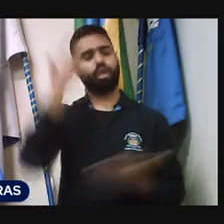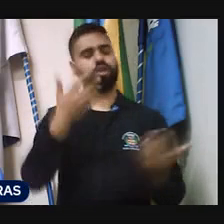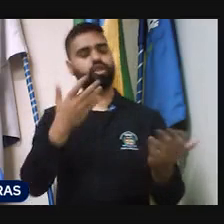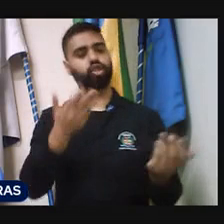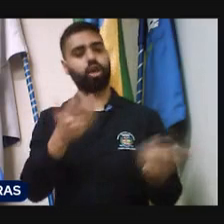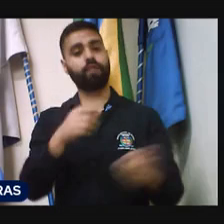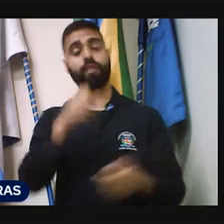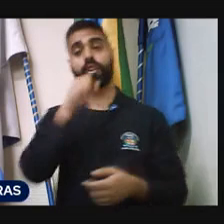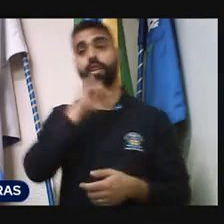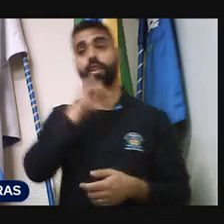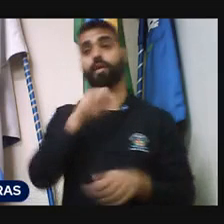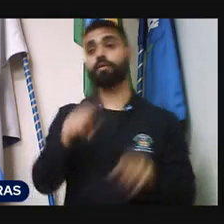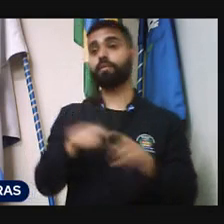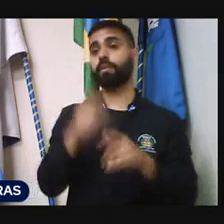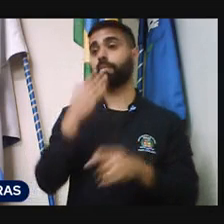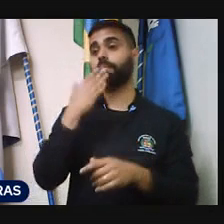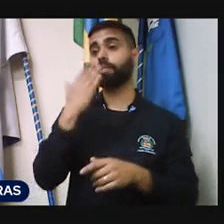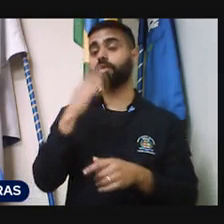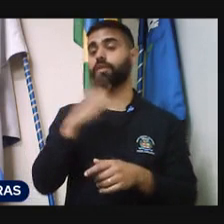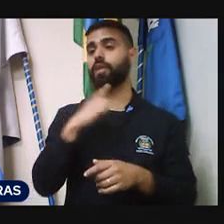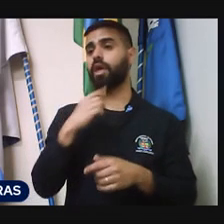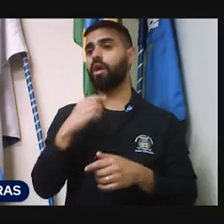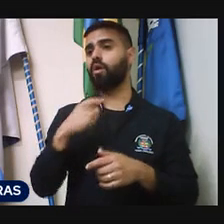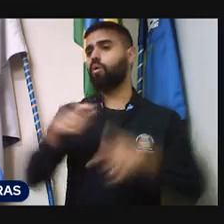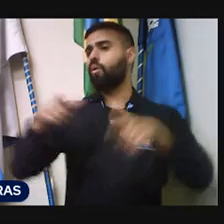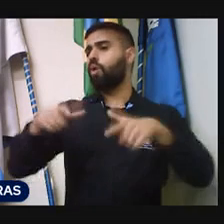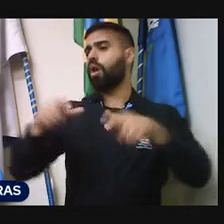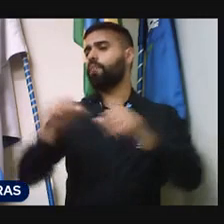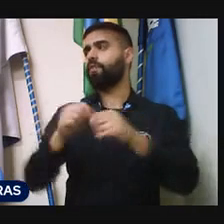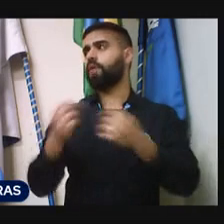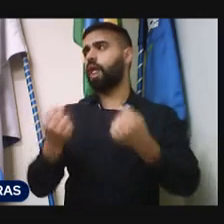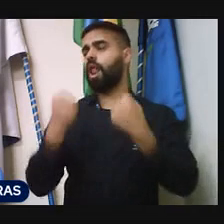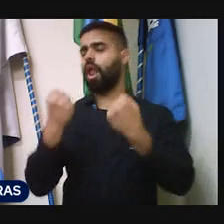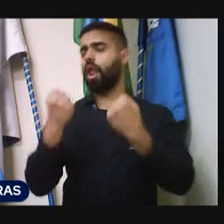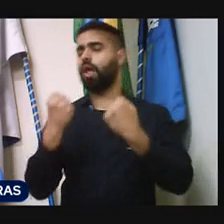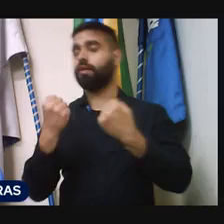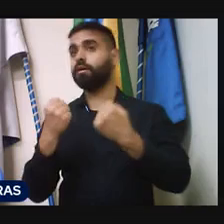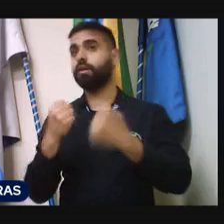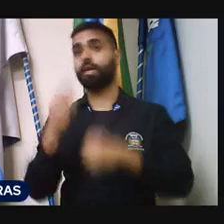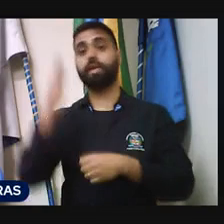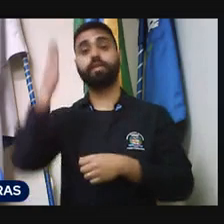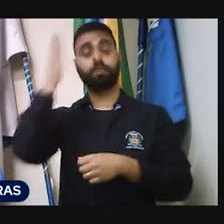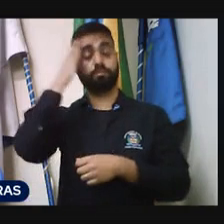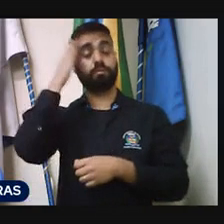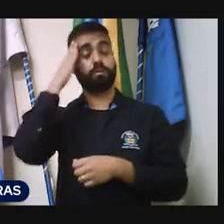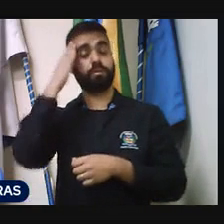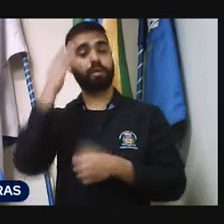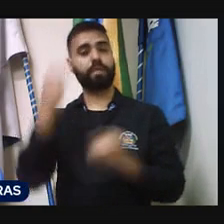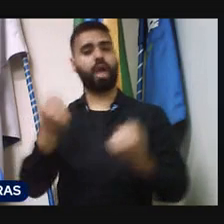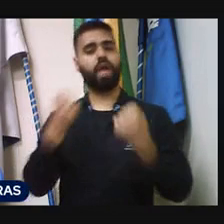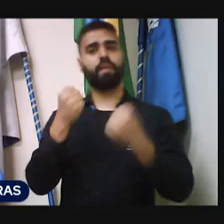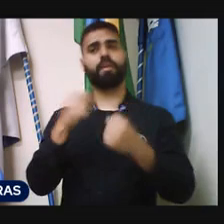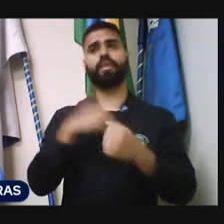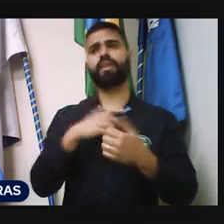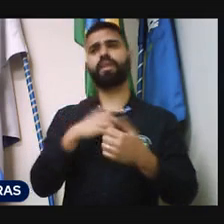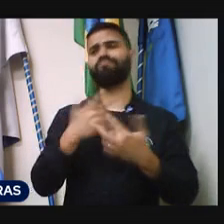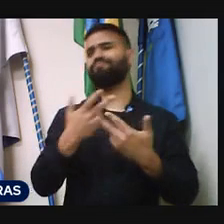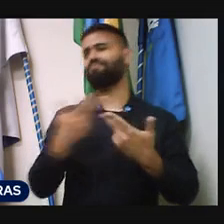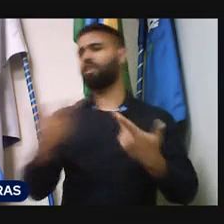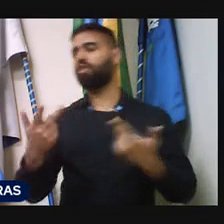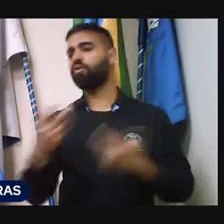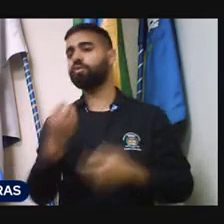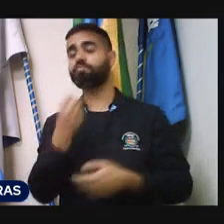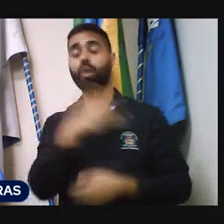solicitar a instalação de uma academia de ginástica ao ar livre essa vida que as atividades físicas nas academias trazem diversos benefícios